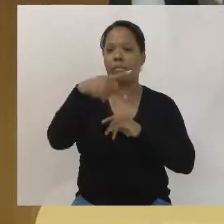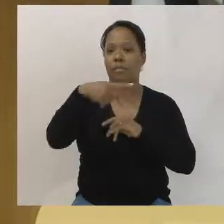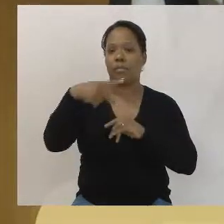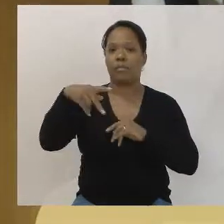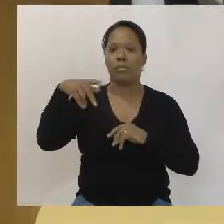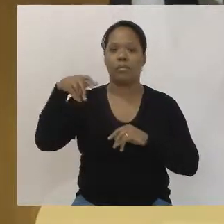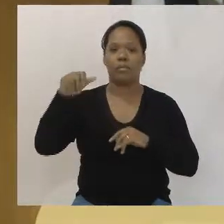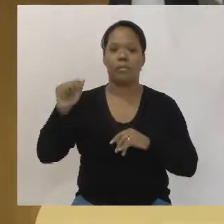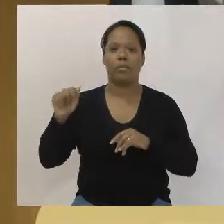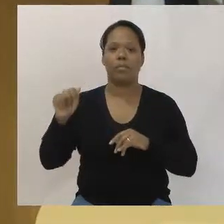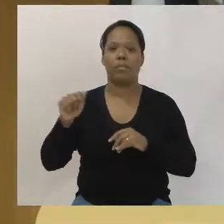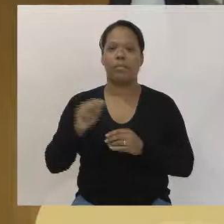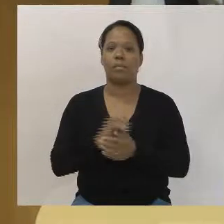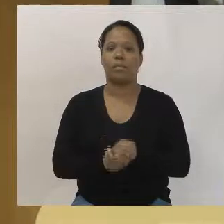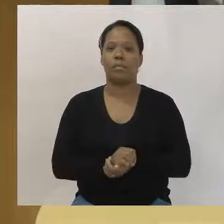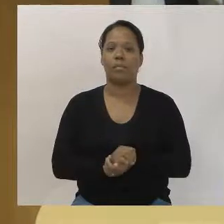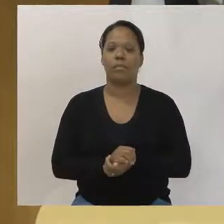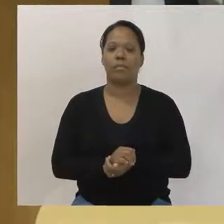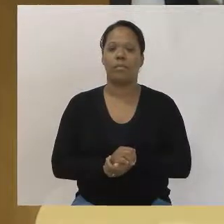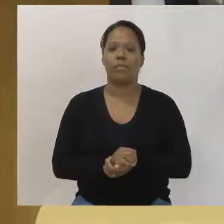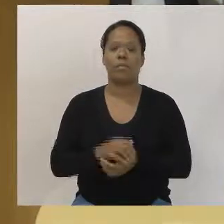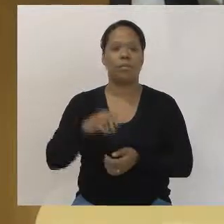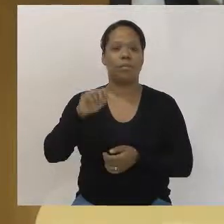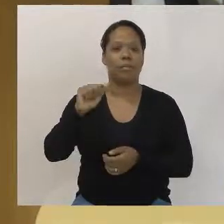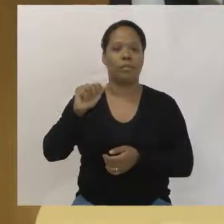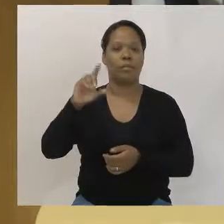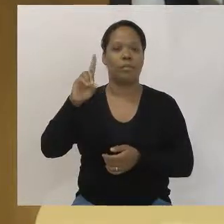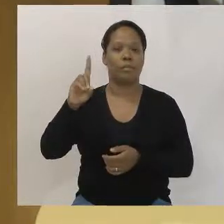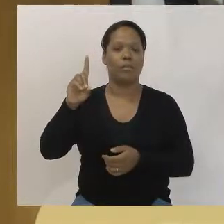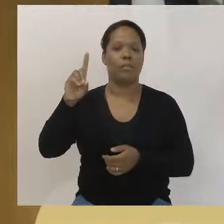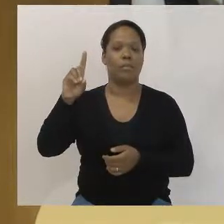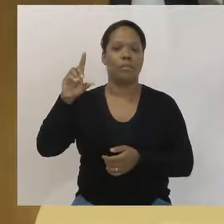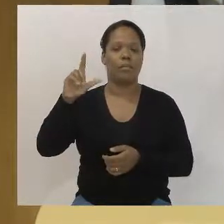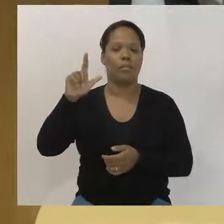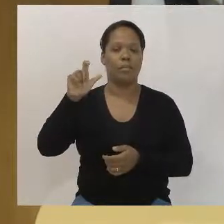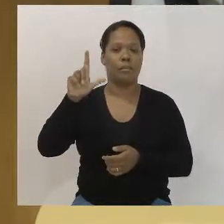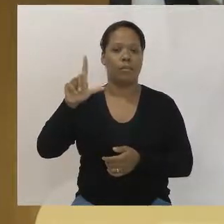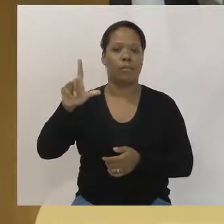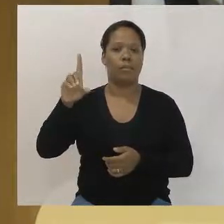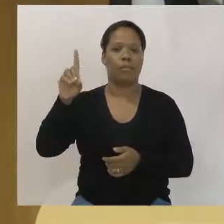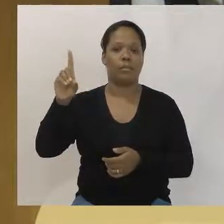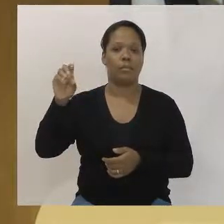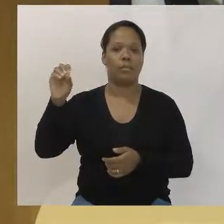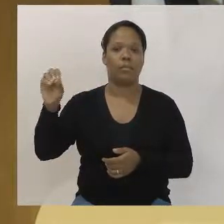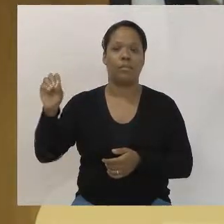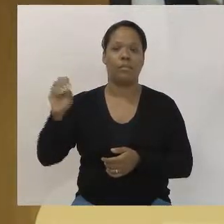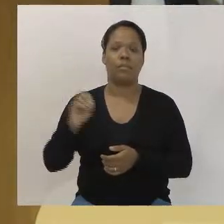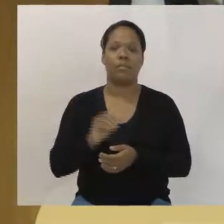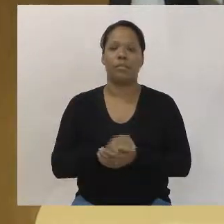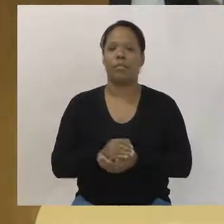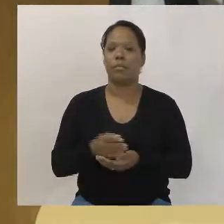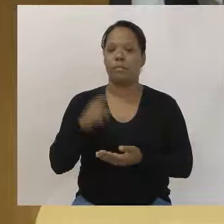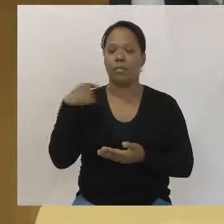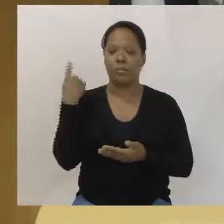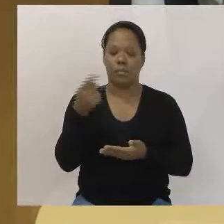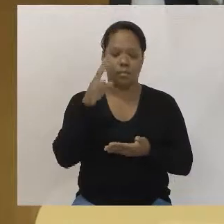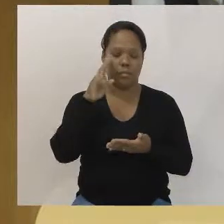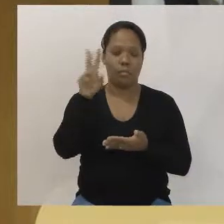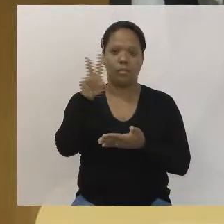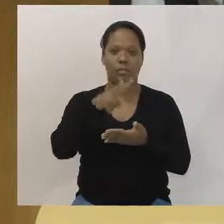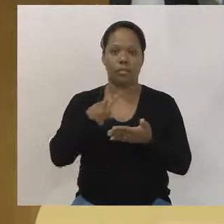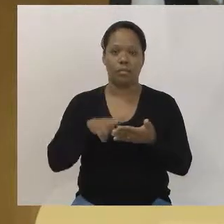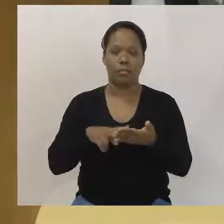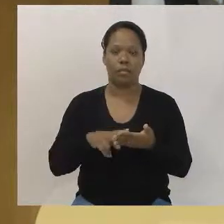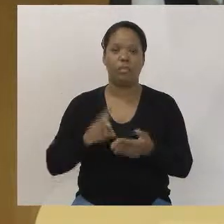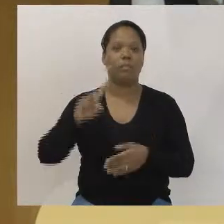plano plurianual a ld ó a lei de diretrizes orçamentárias essa que estamos analisando e posteriormente